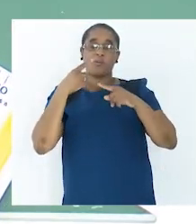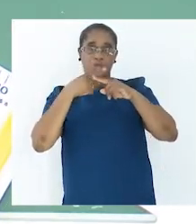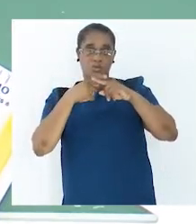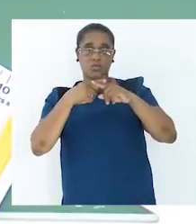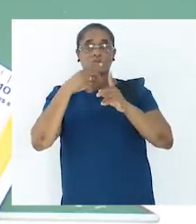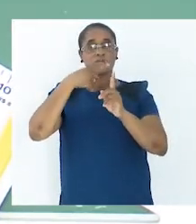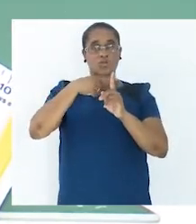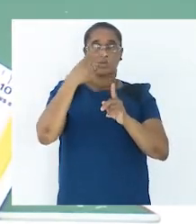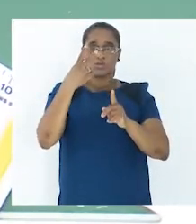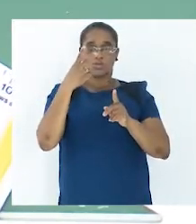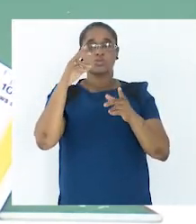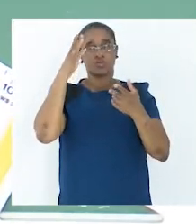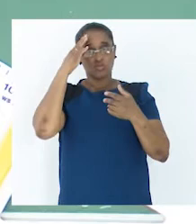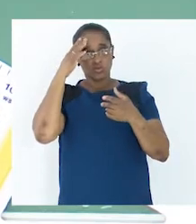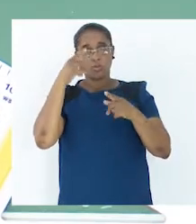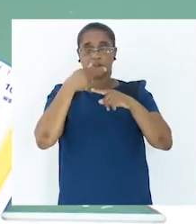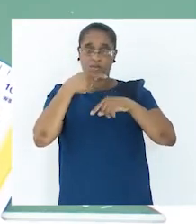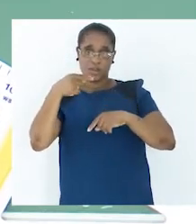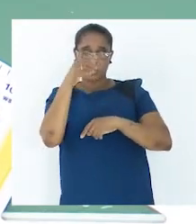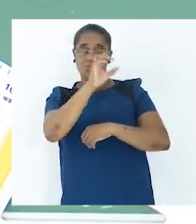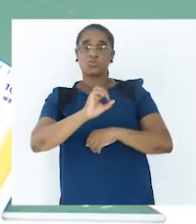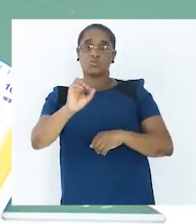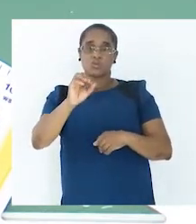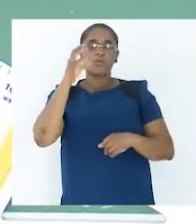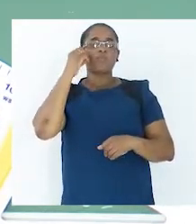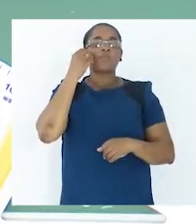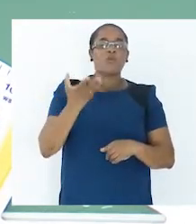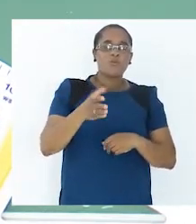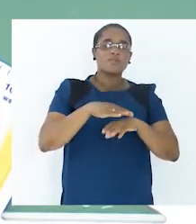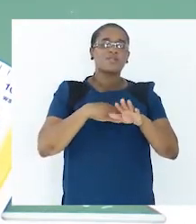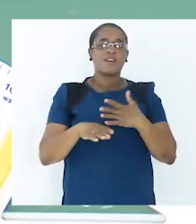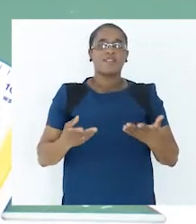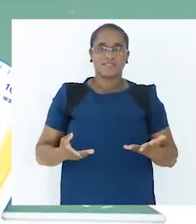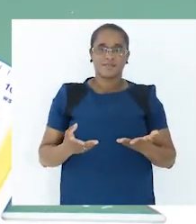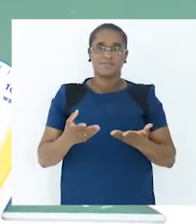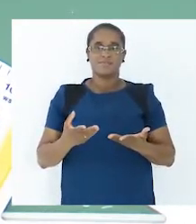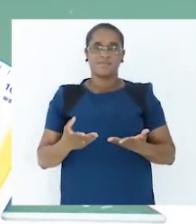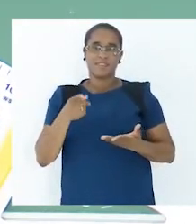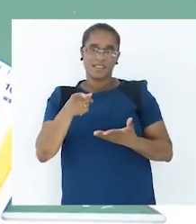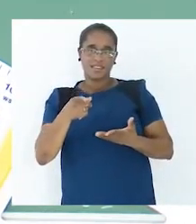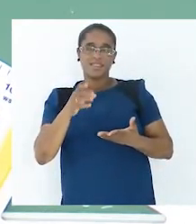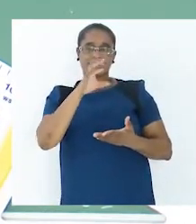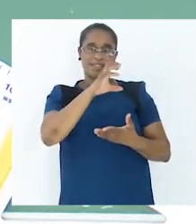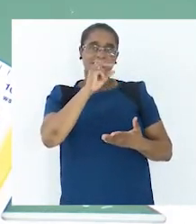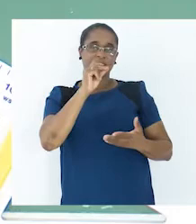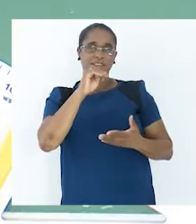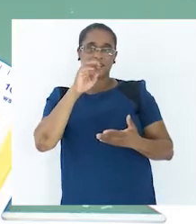dois monómios pela sua diferença. E como é que se faz, como é que se desenvolve este caso